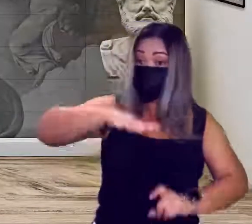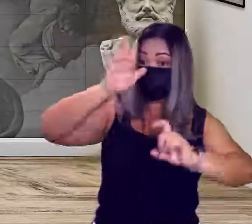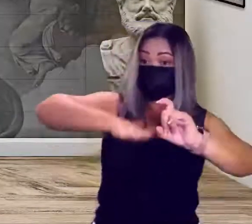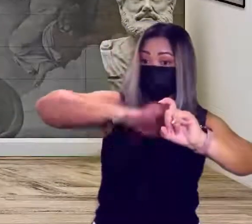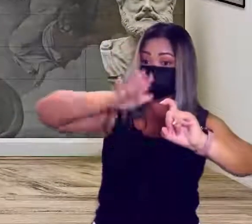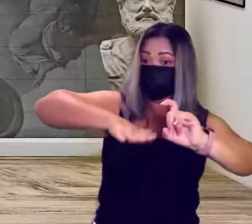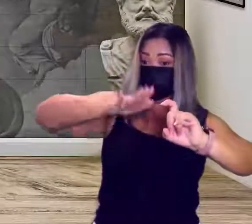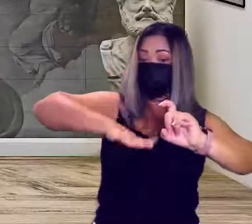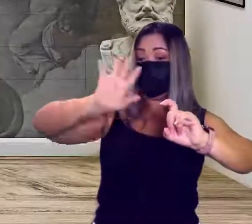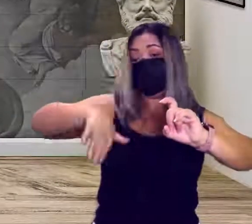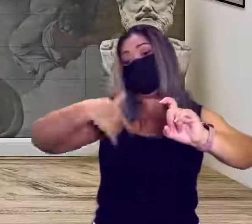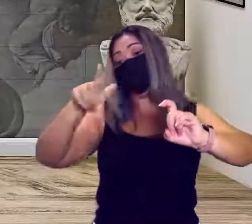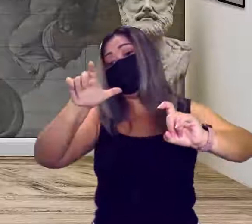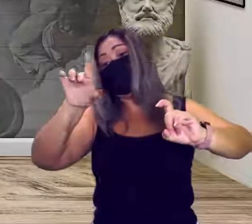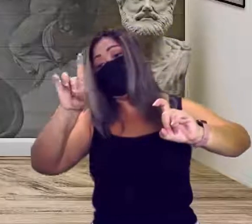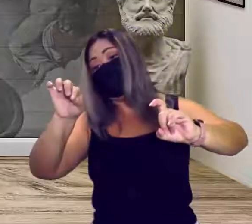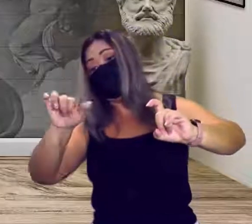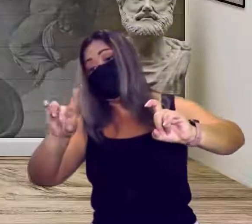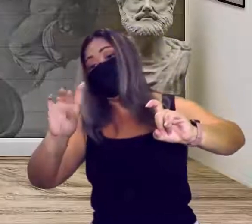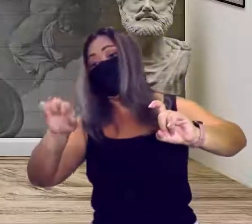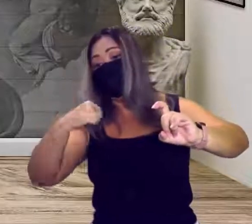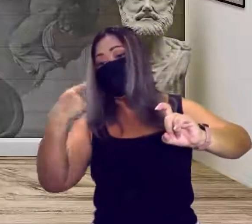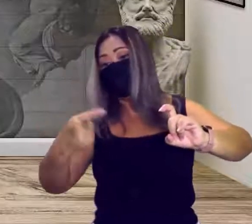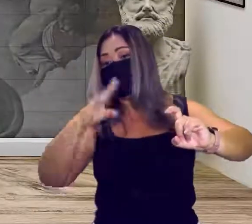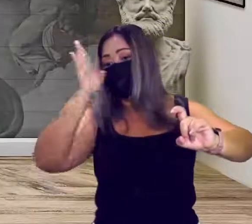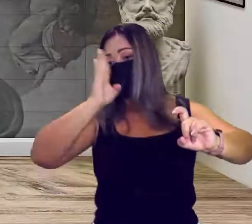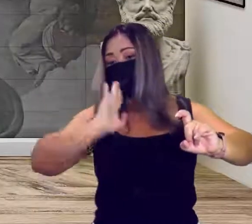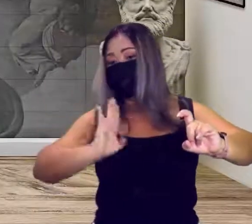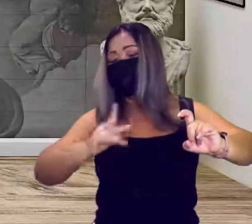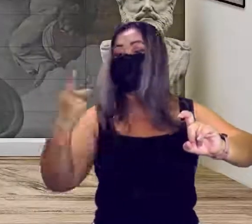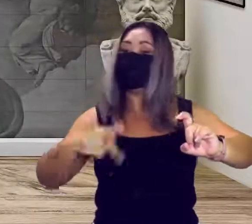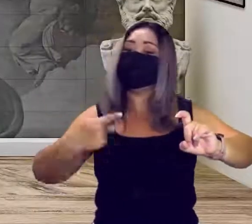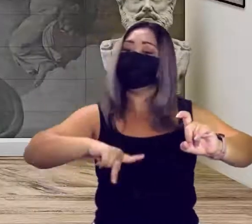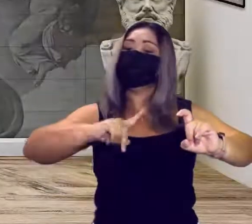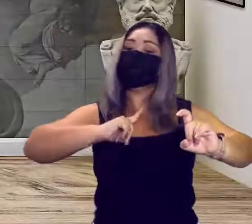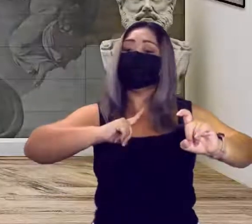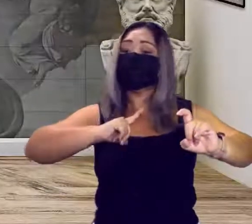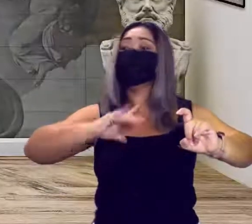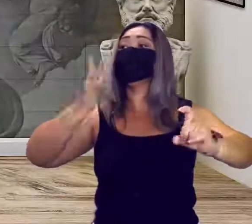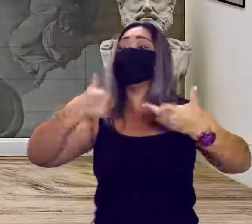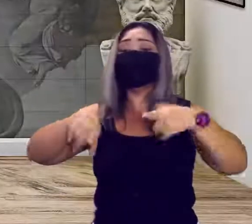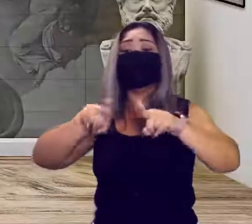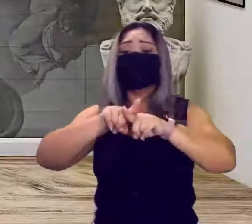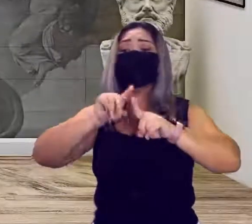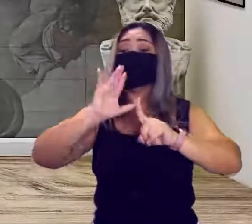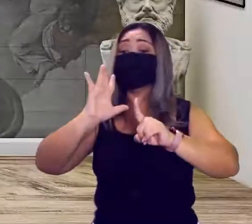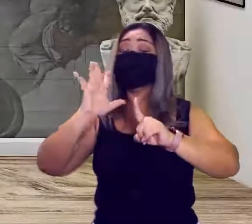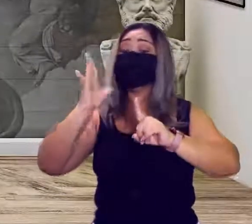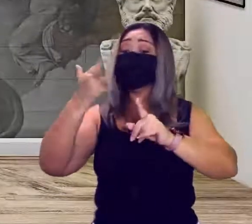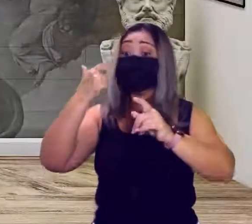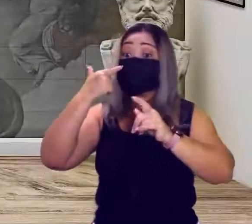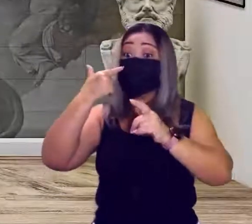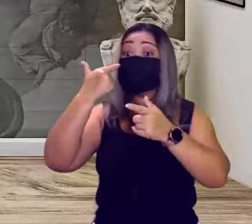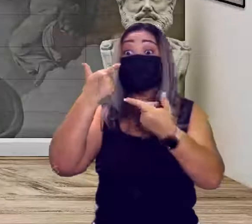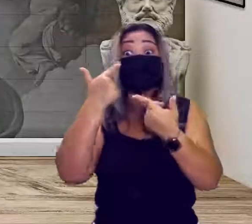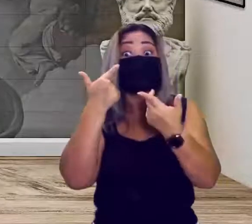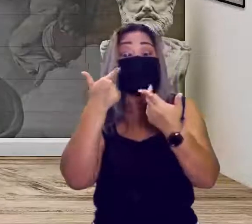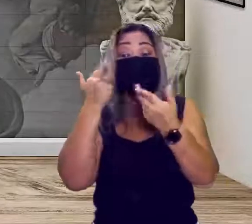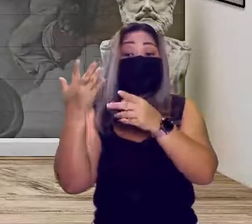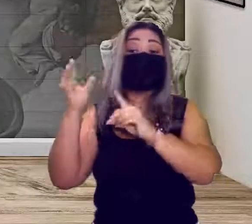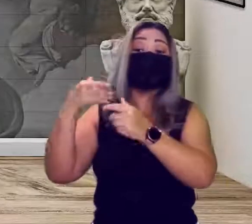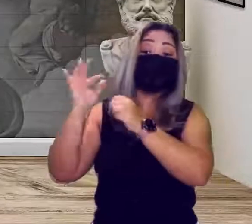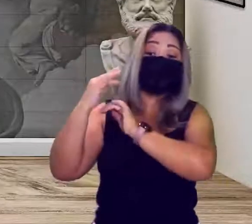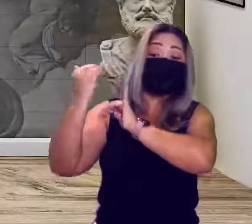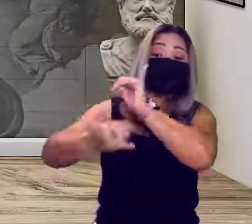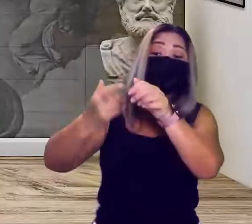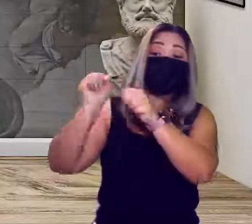a nossa lenda, as nossas lendas, a nossa mitologia brasileira, ela influencia até filmes. Vocês percebem que tem vários filmes, né? Vocês